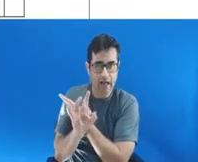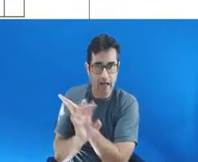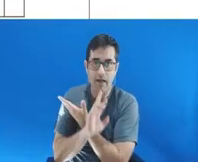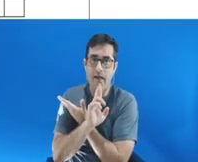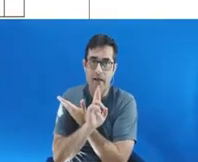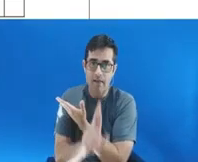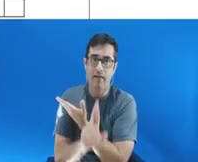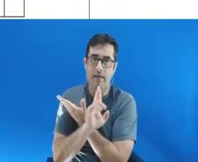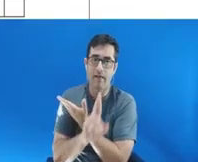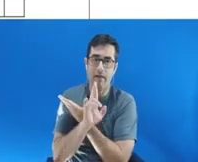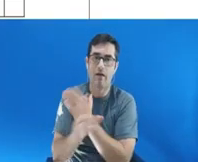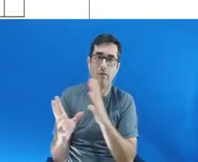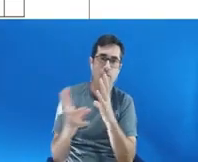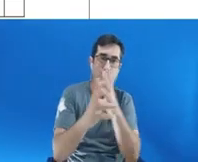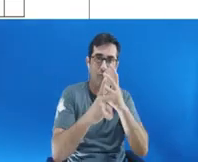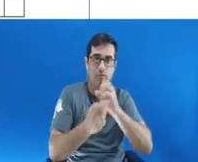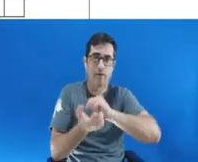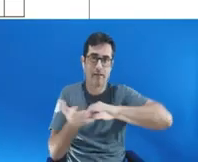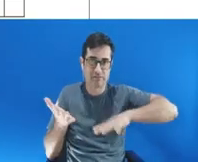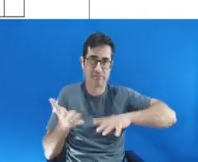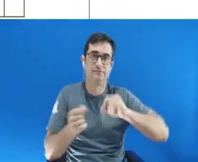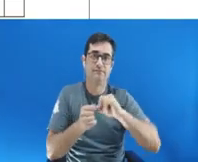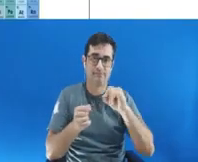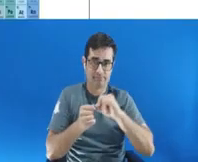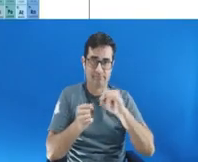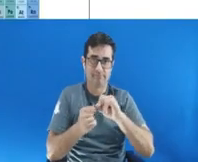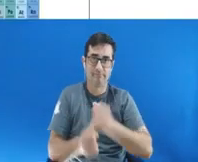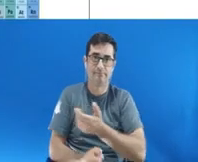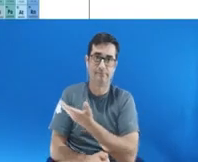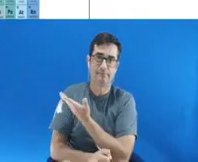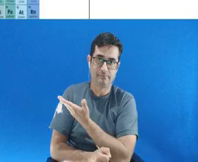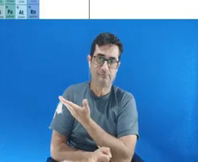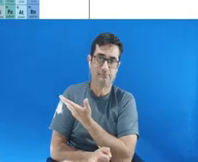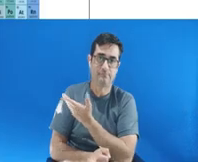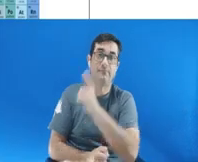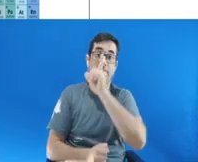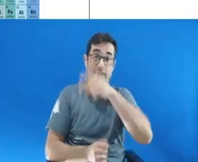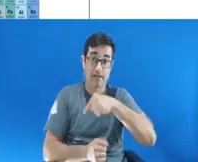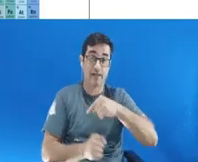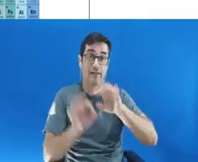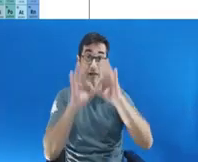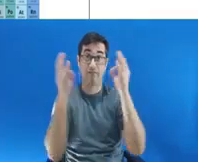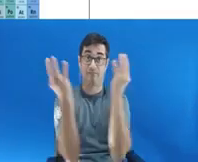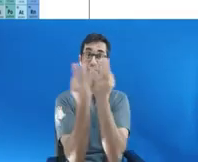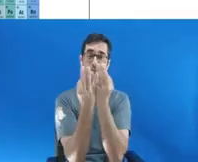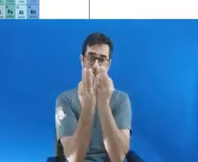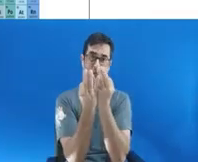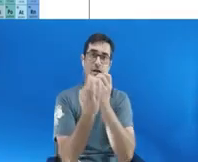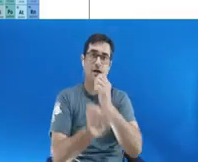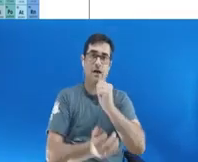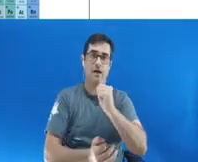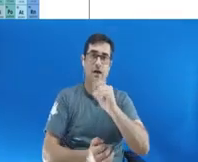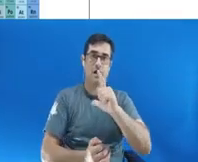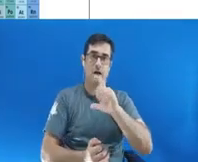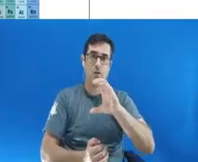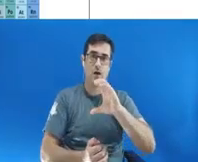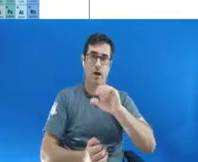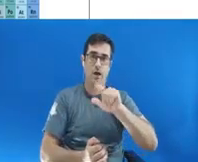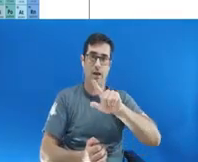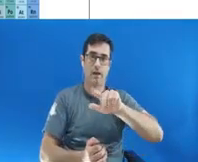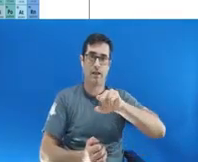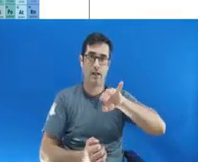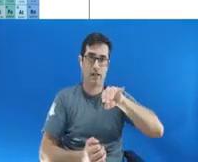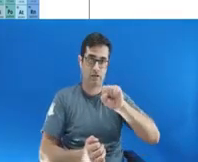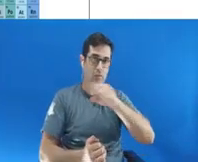Tirando o hidrogênio, que a gente sabe que não é, mas vocês vão calcular também. E vão ver se vão ter esse comportamento. Ó, aqui do hidrogênio tem uma menor carga